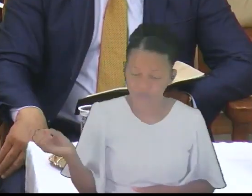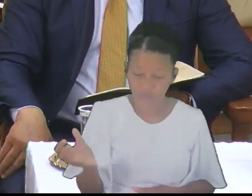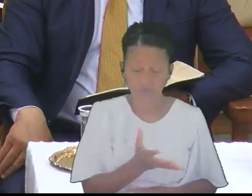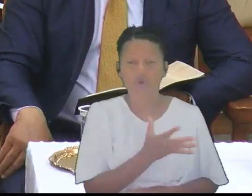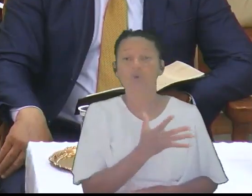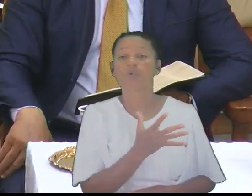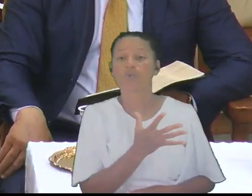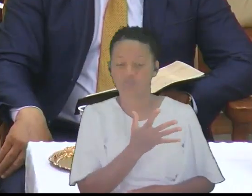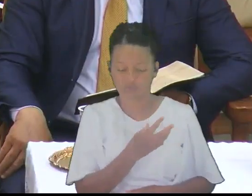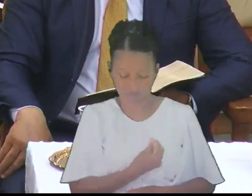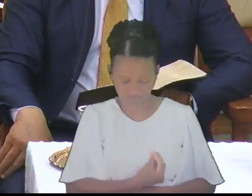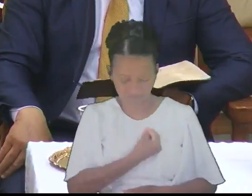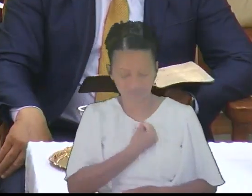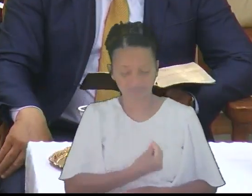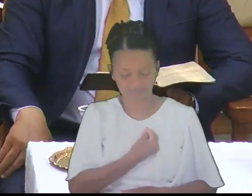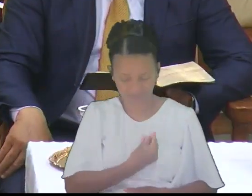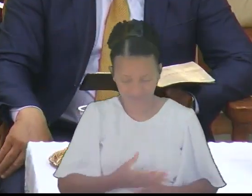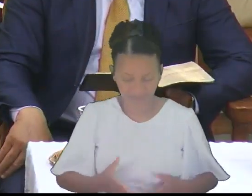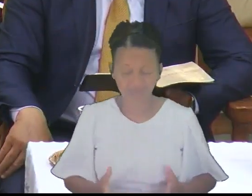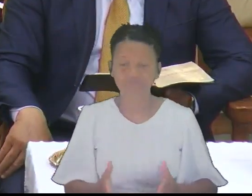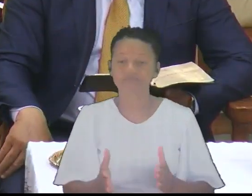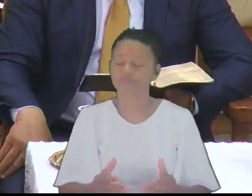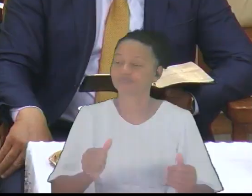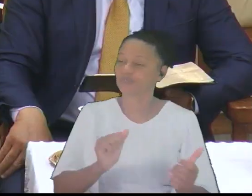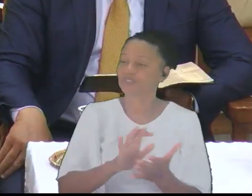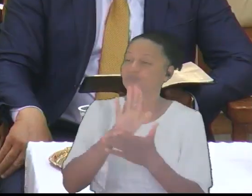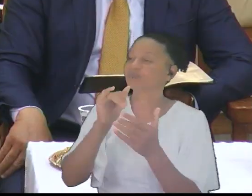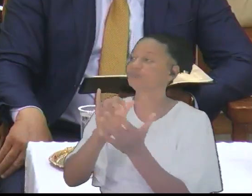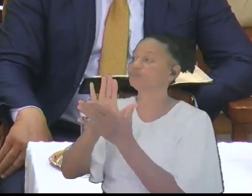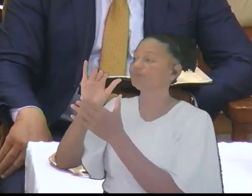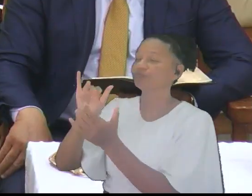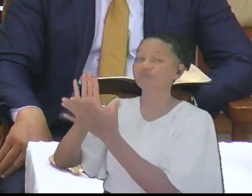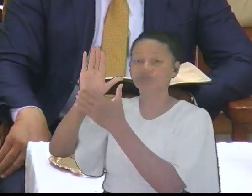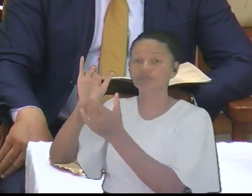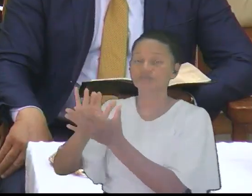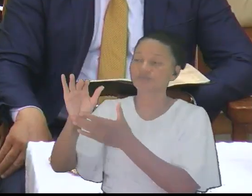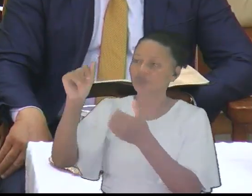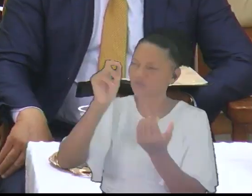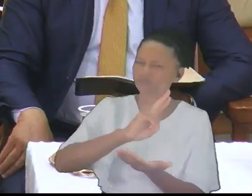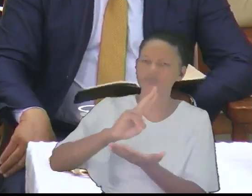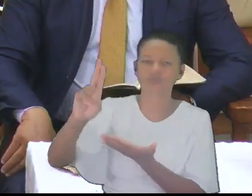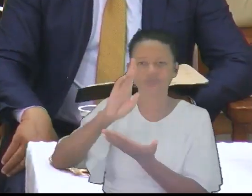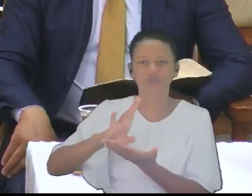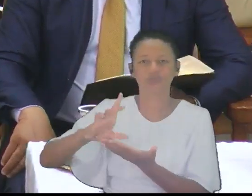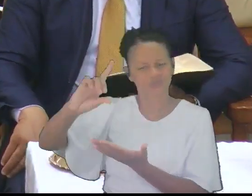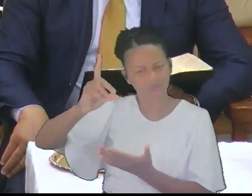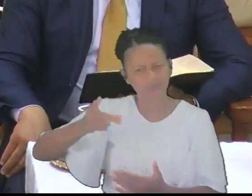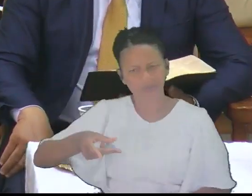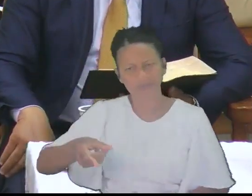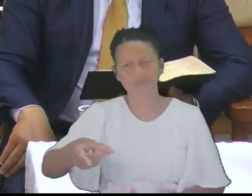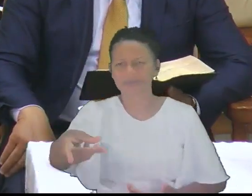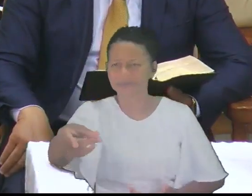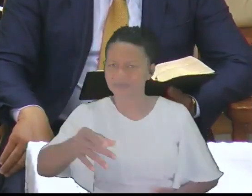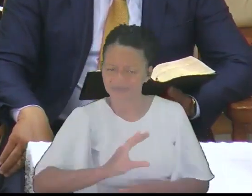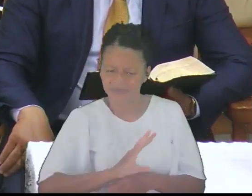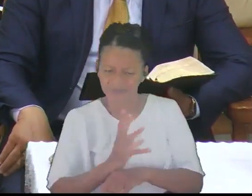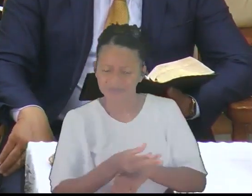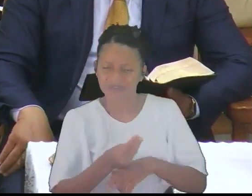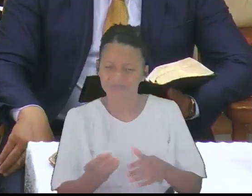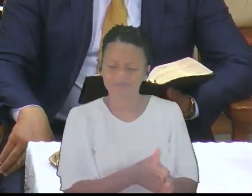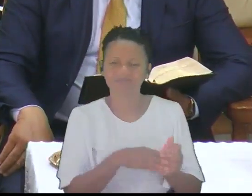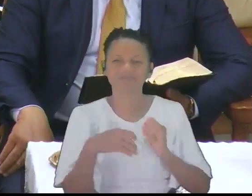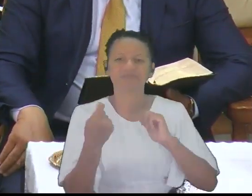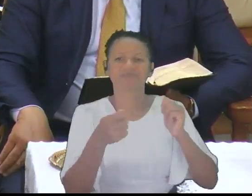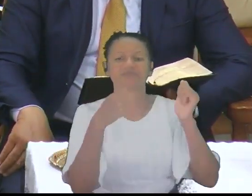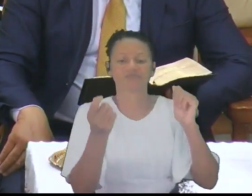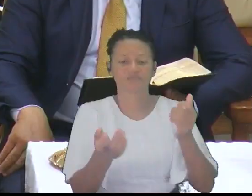novo e vivo caminho. Louvado seja o nome de Deus para sempre, igreja.